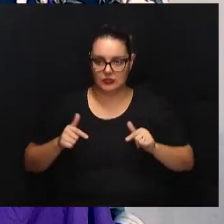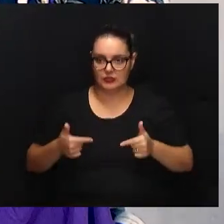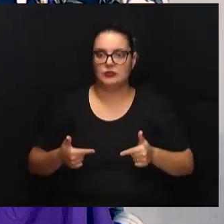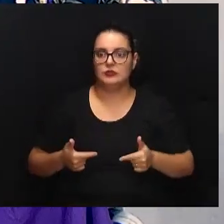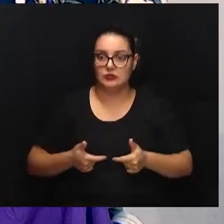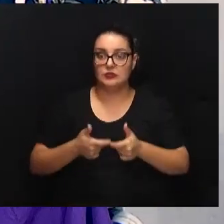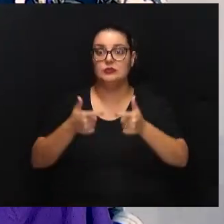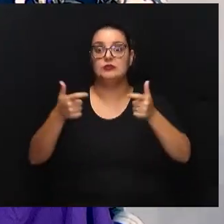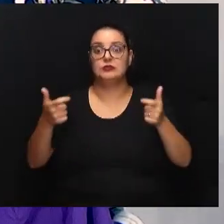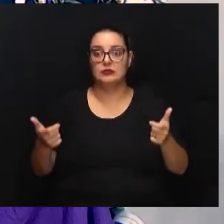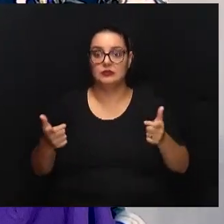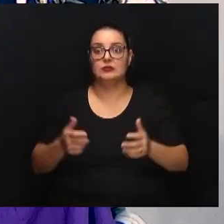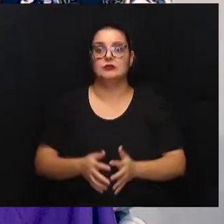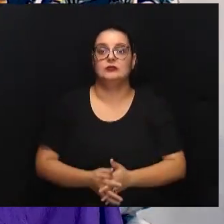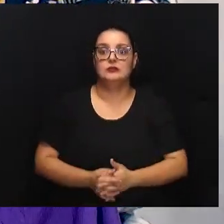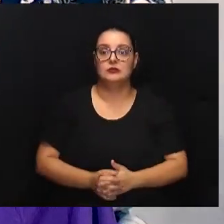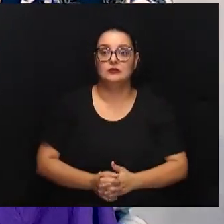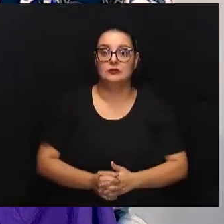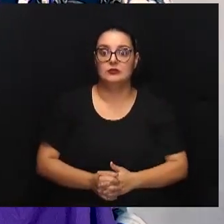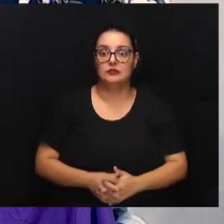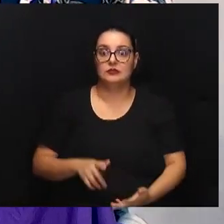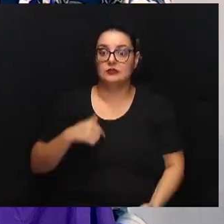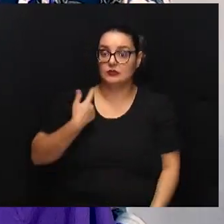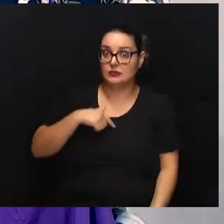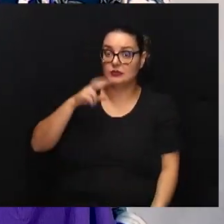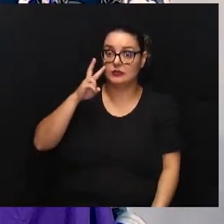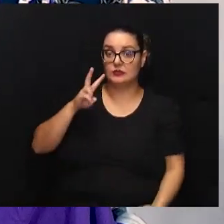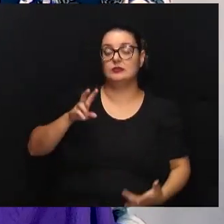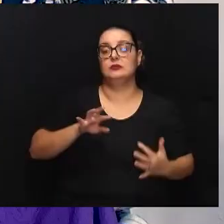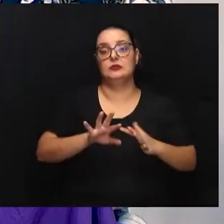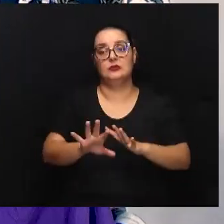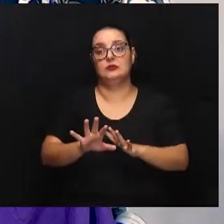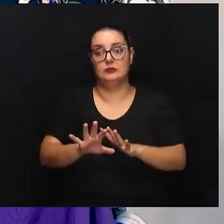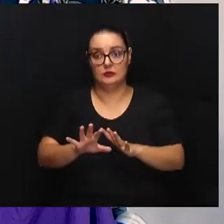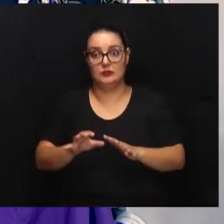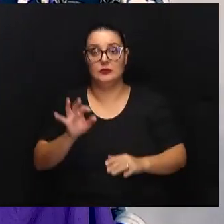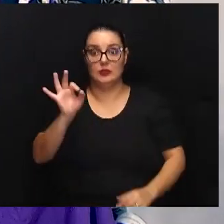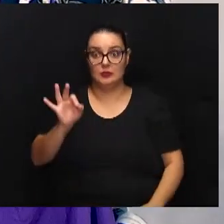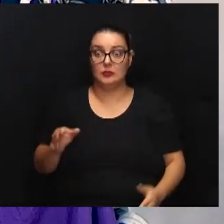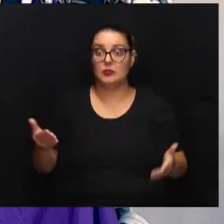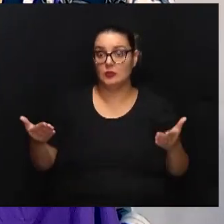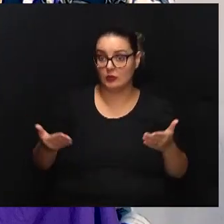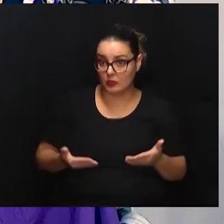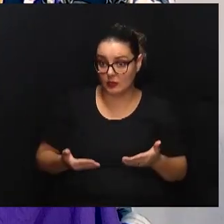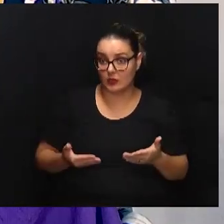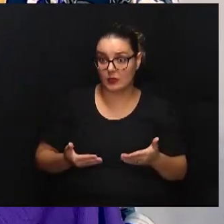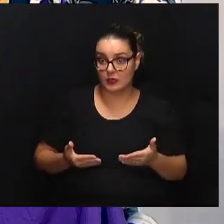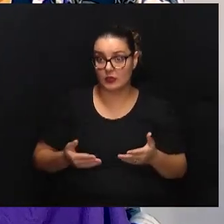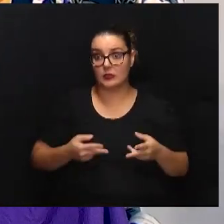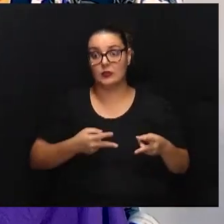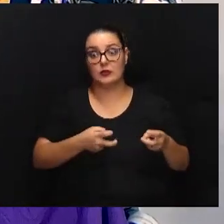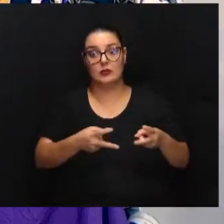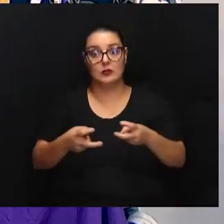vê a parada na proporção que ela está hoje, com reconhecimento e a chancela do governo do Estado,